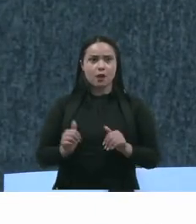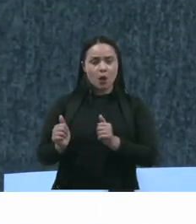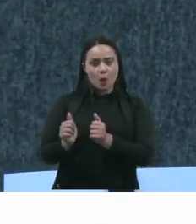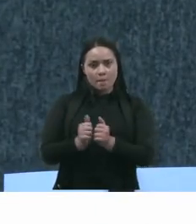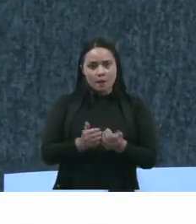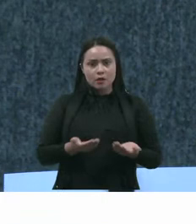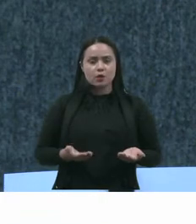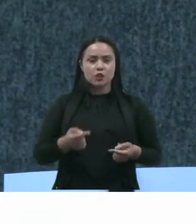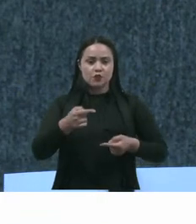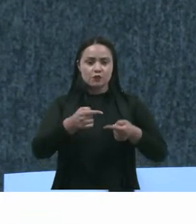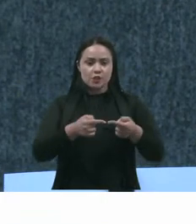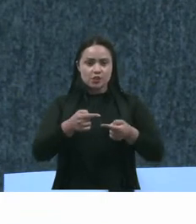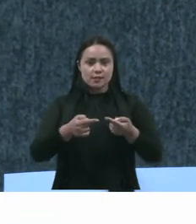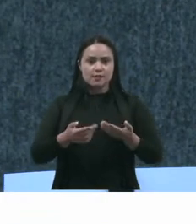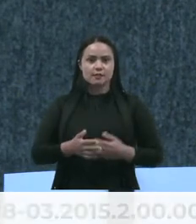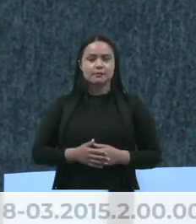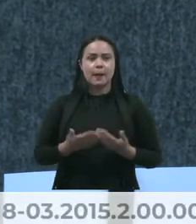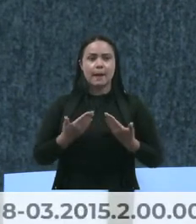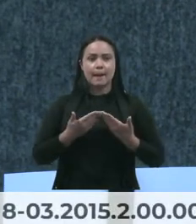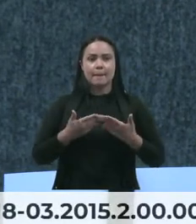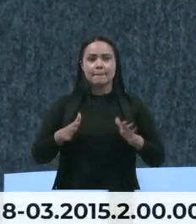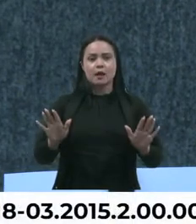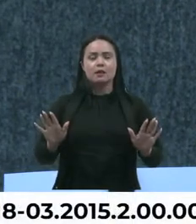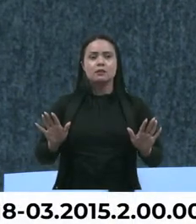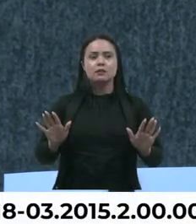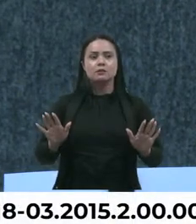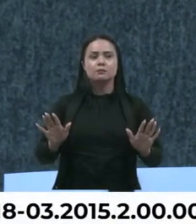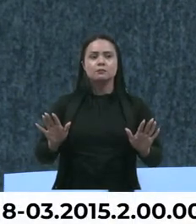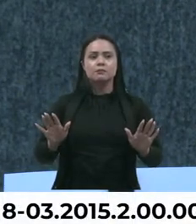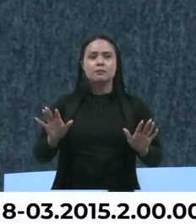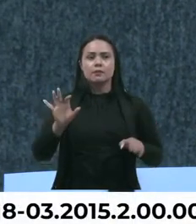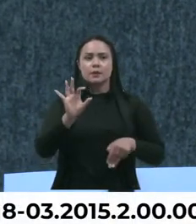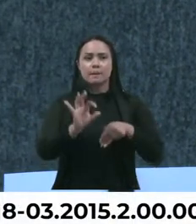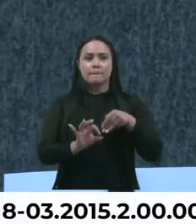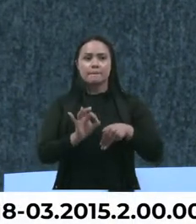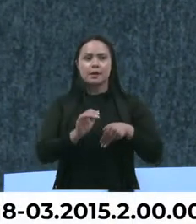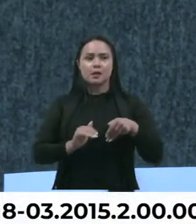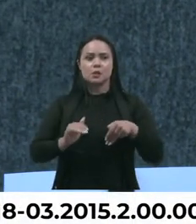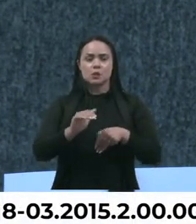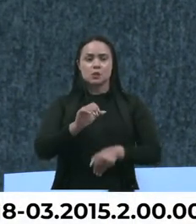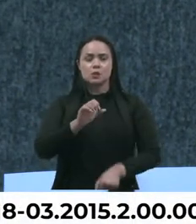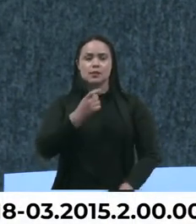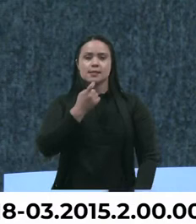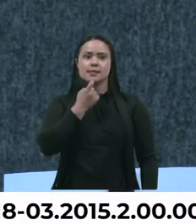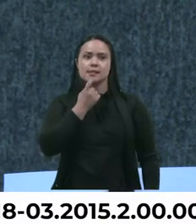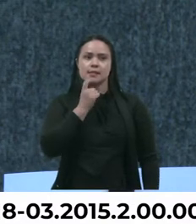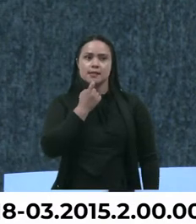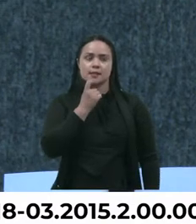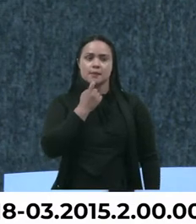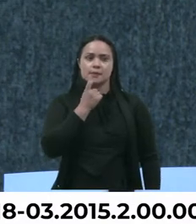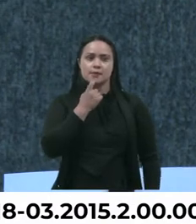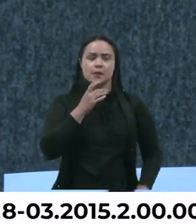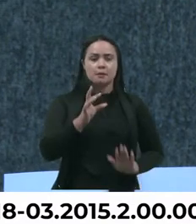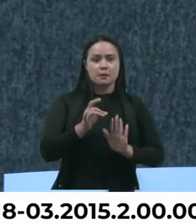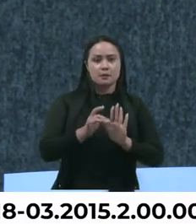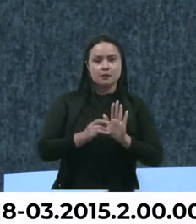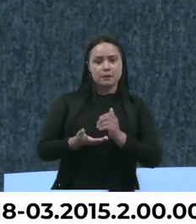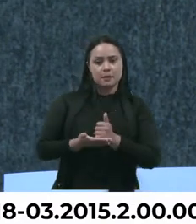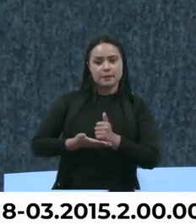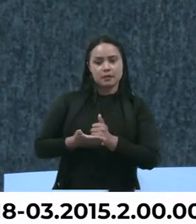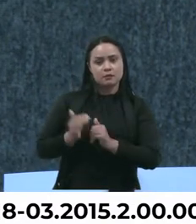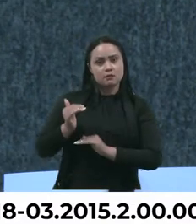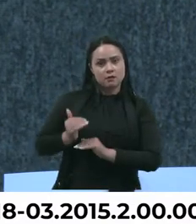acompanho a divergência aberta pelo ministro Salomão, subscrevendo os fundamentos de